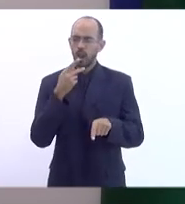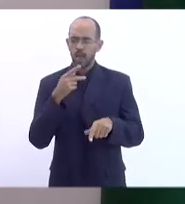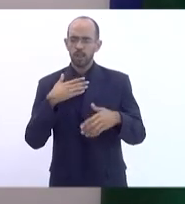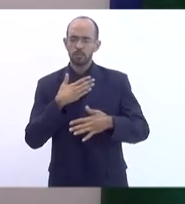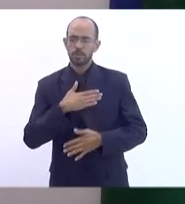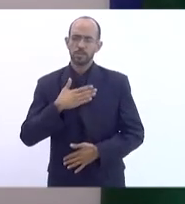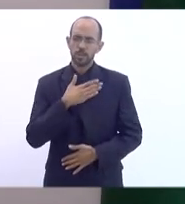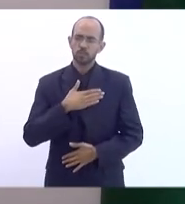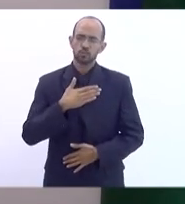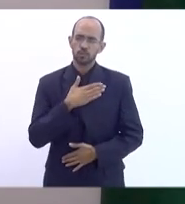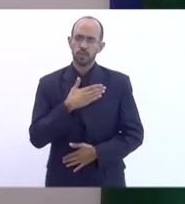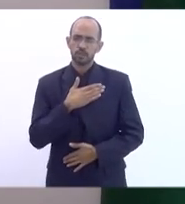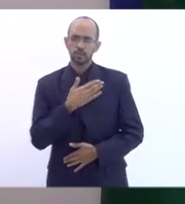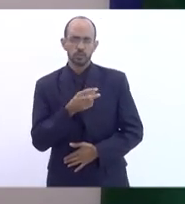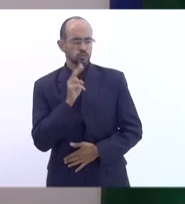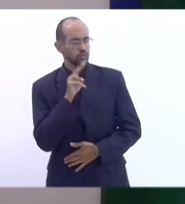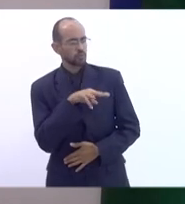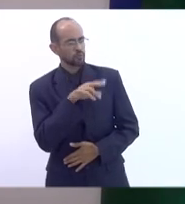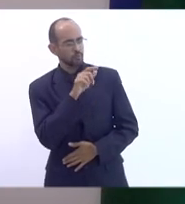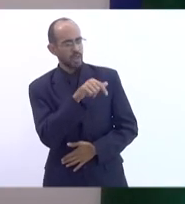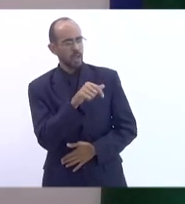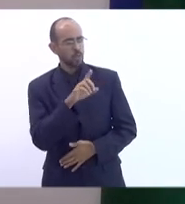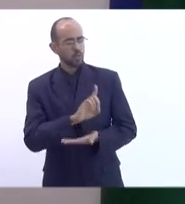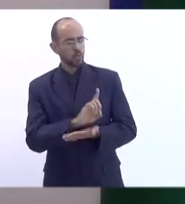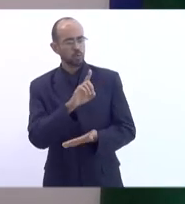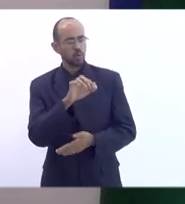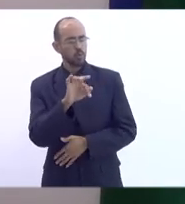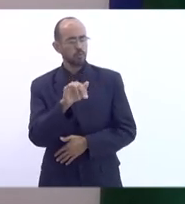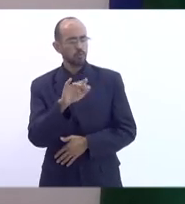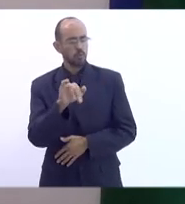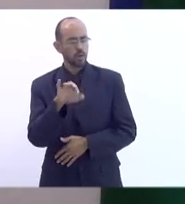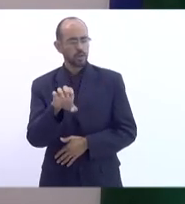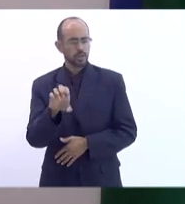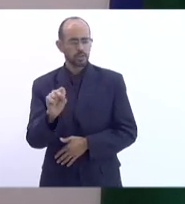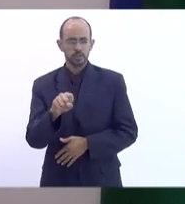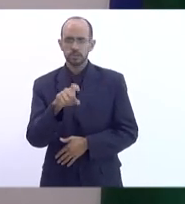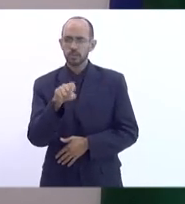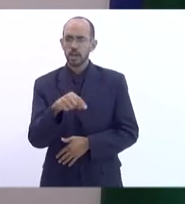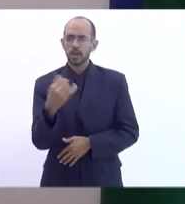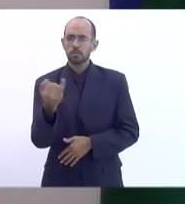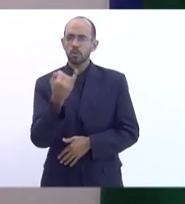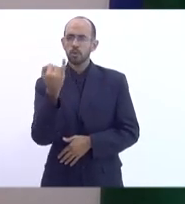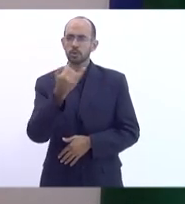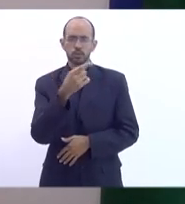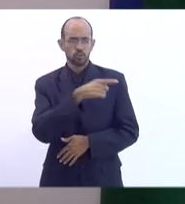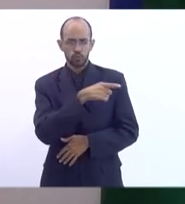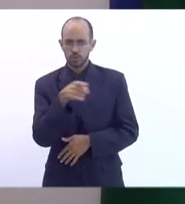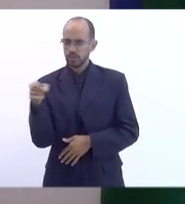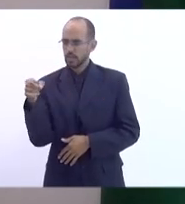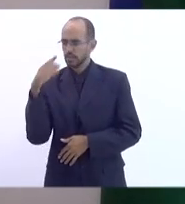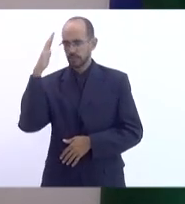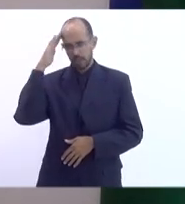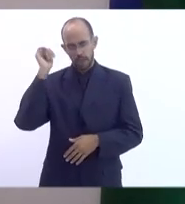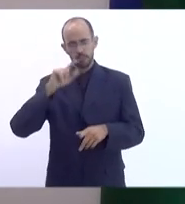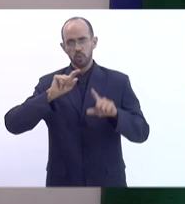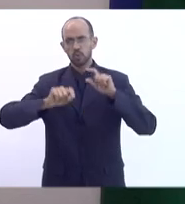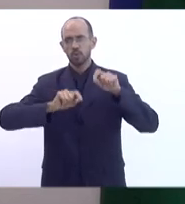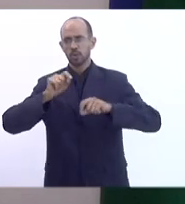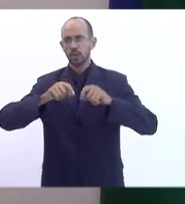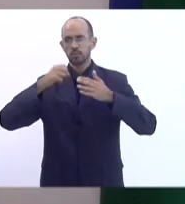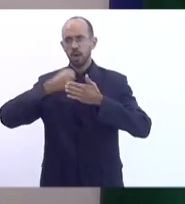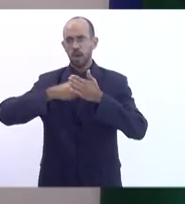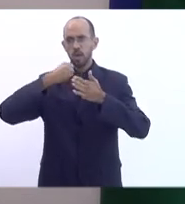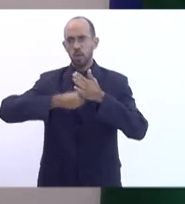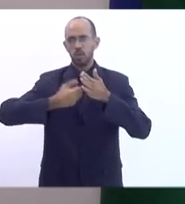de nível das variações é importante que vocês estão bem saibam né e uma luta anterior